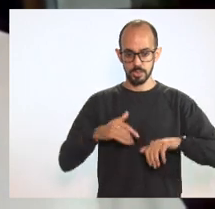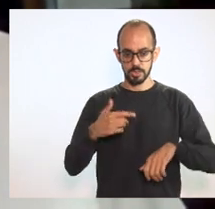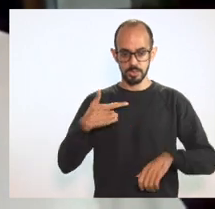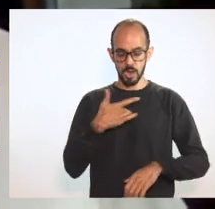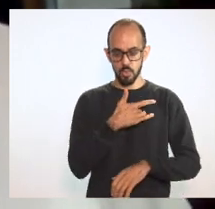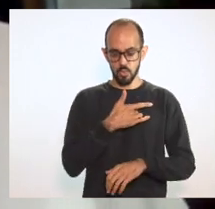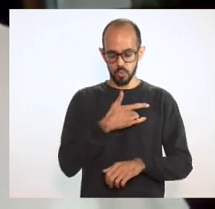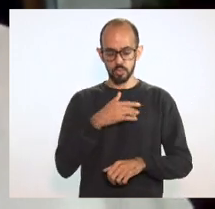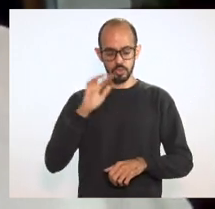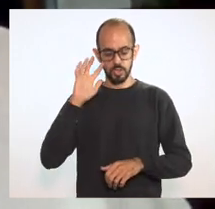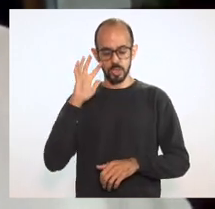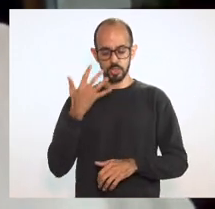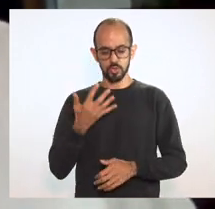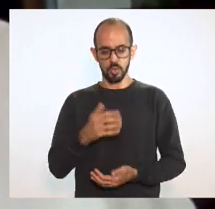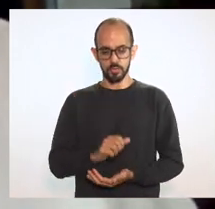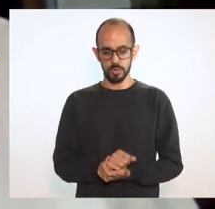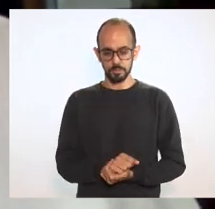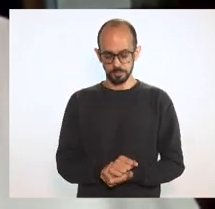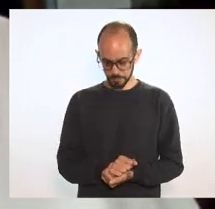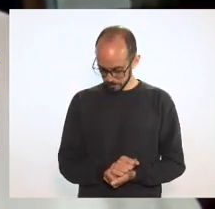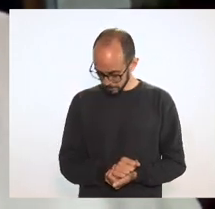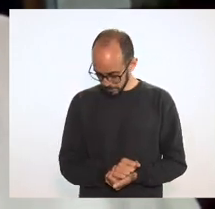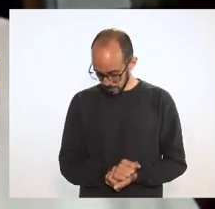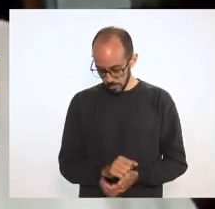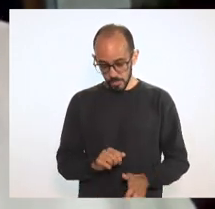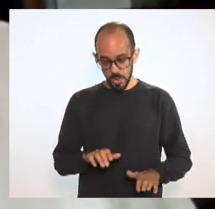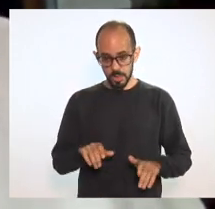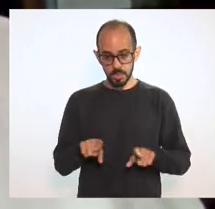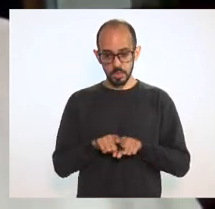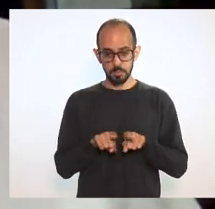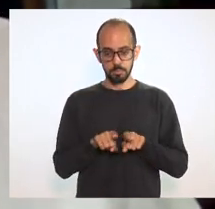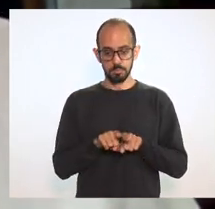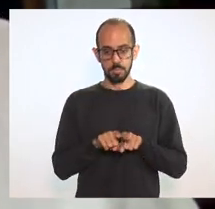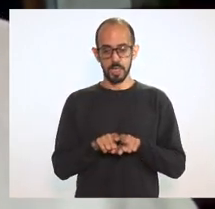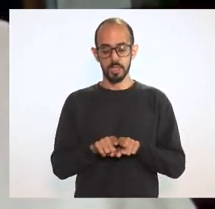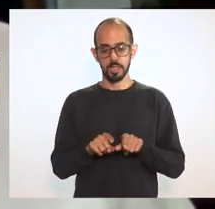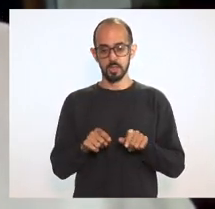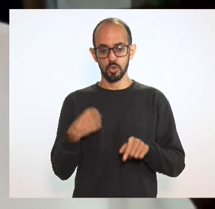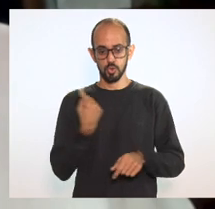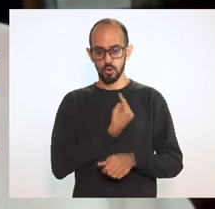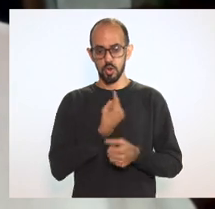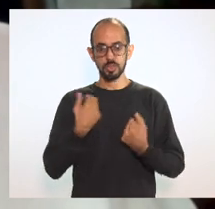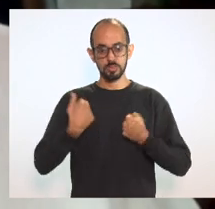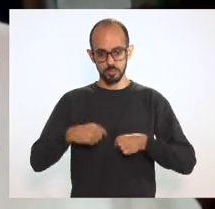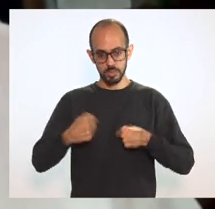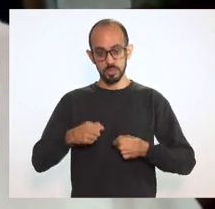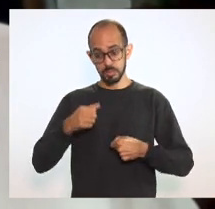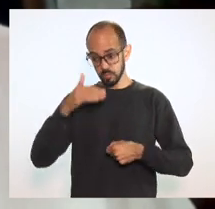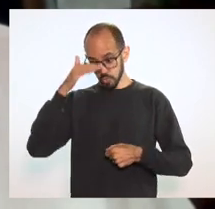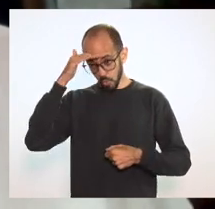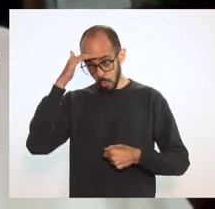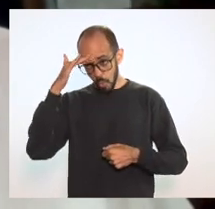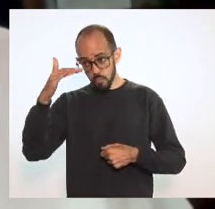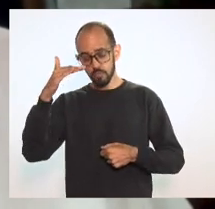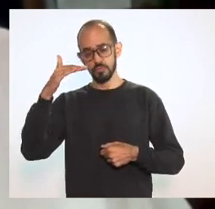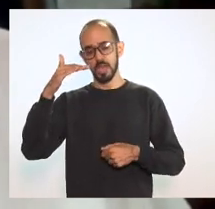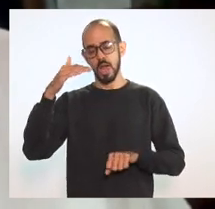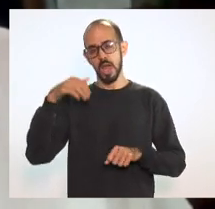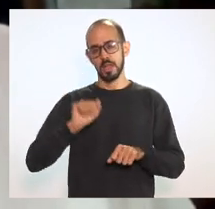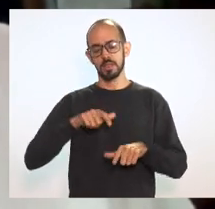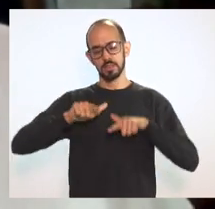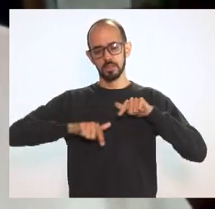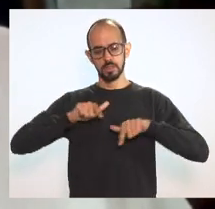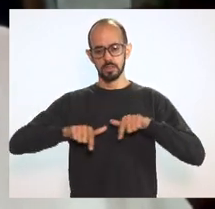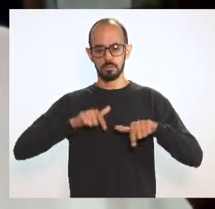essas medidas. E cabe, né, a gente poder confiar e trabalhar para o bem